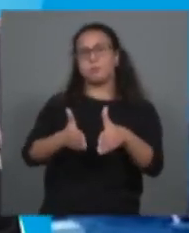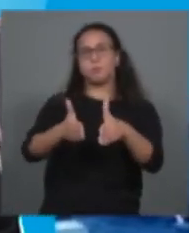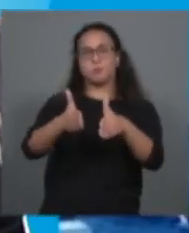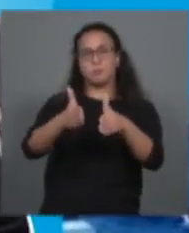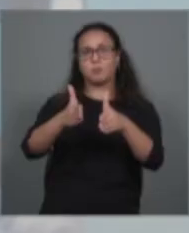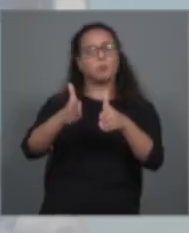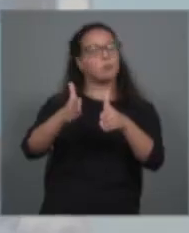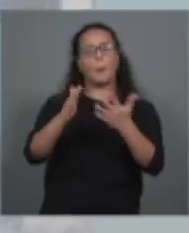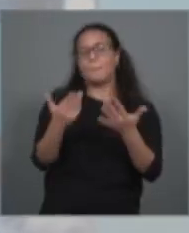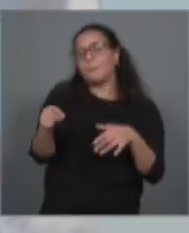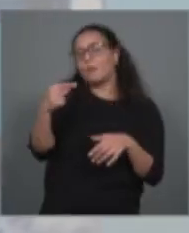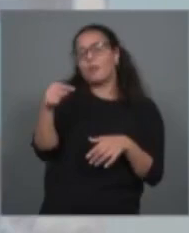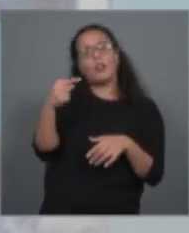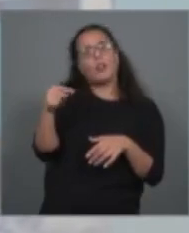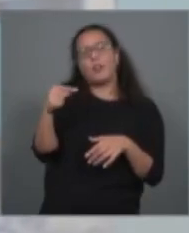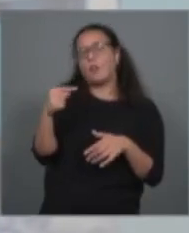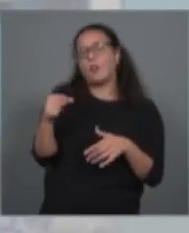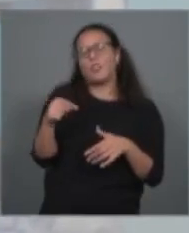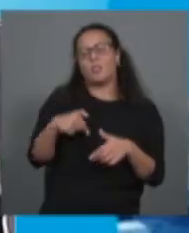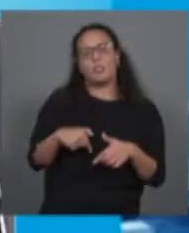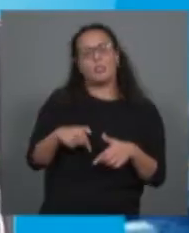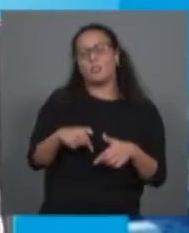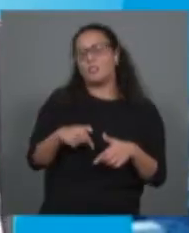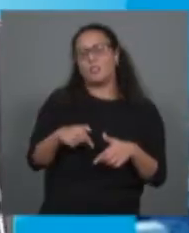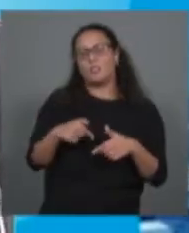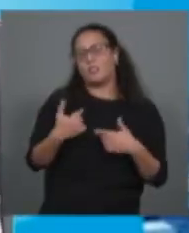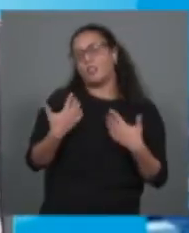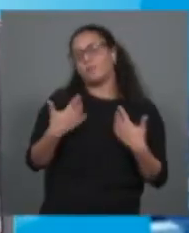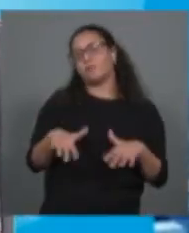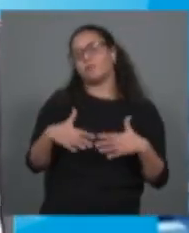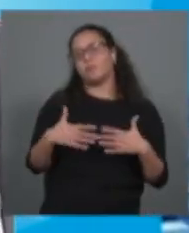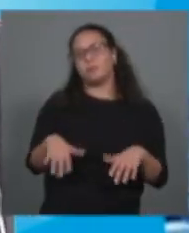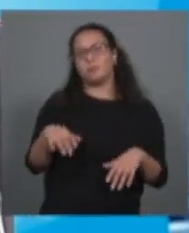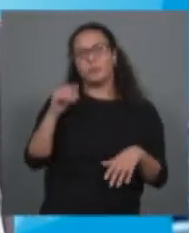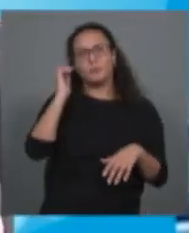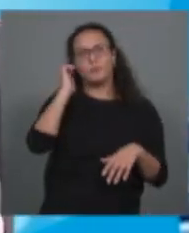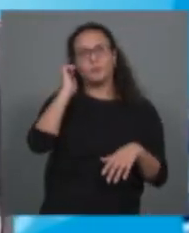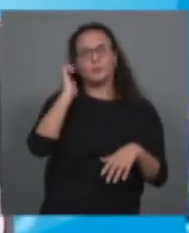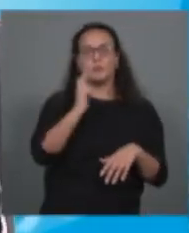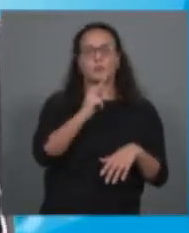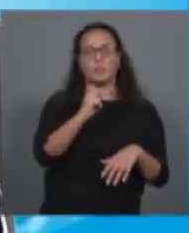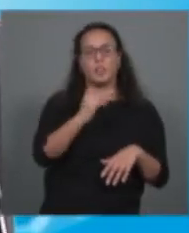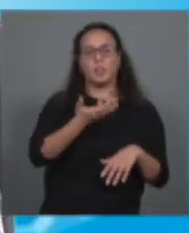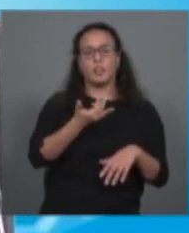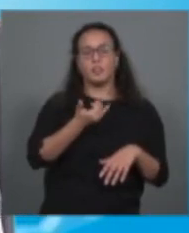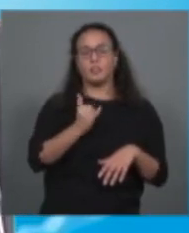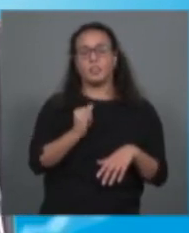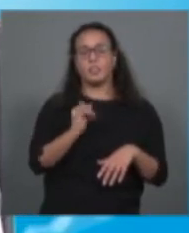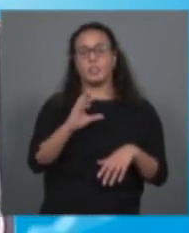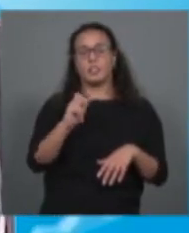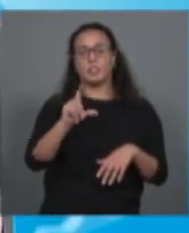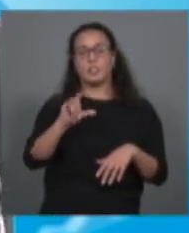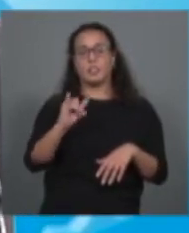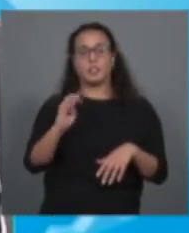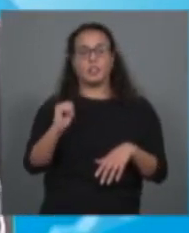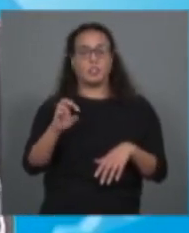não é? É o único caminho. Isto às vezes é um pouco frustrante diante das injustiças ou diante dos radicalismos ou da falta de empatia que às vezes vemos